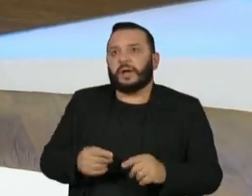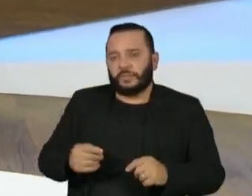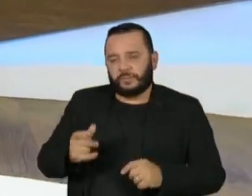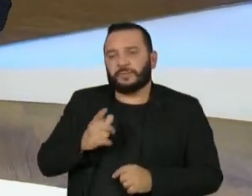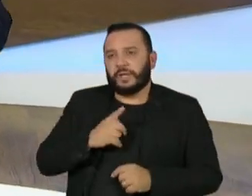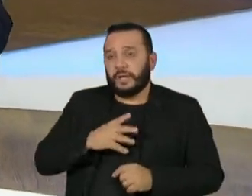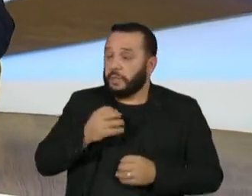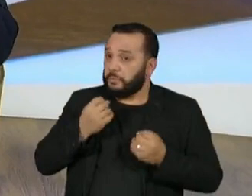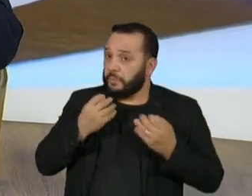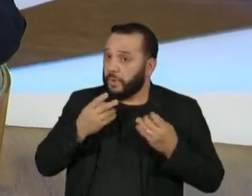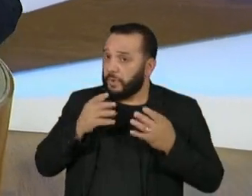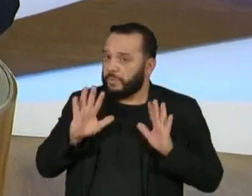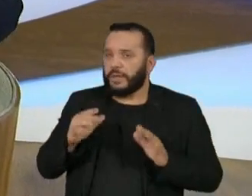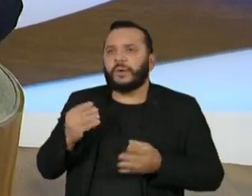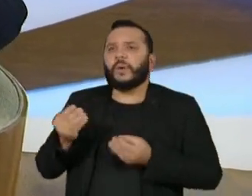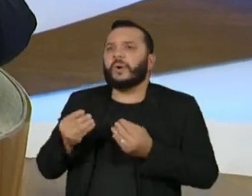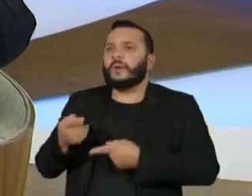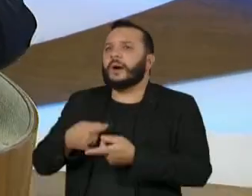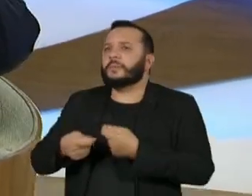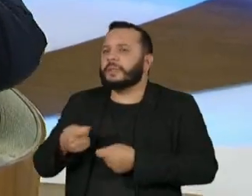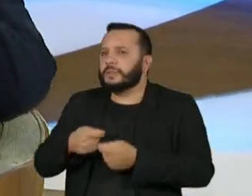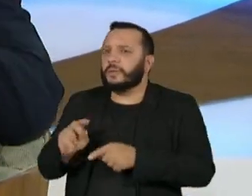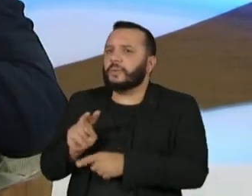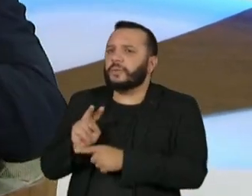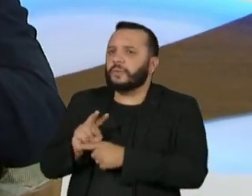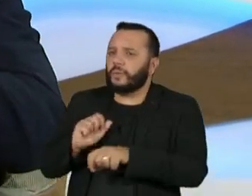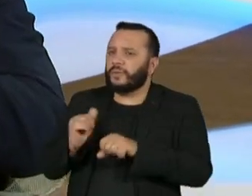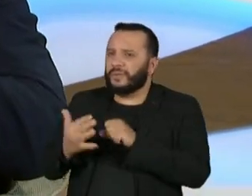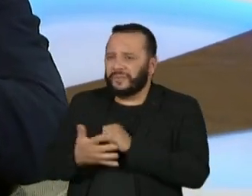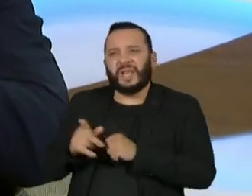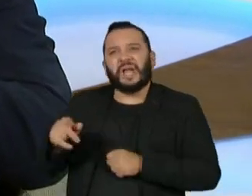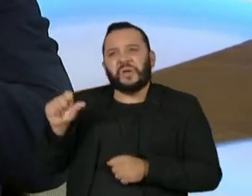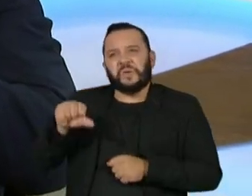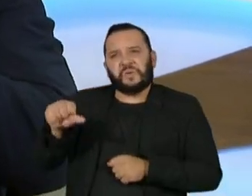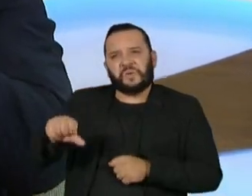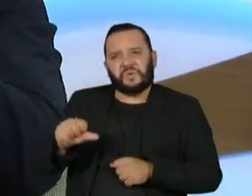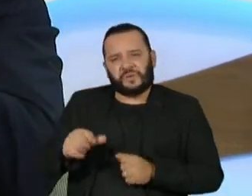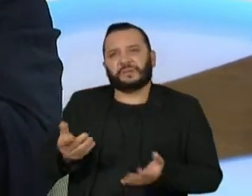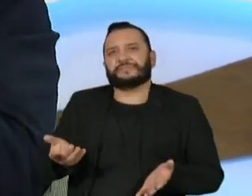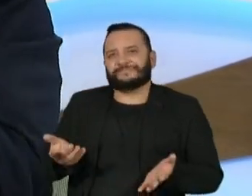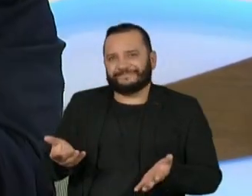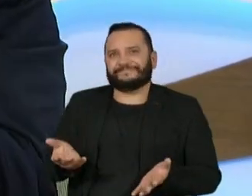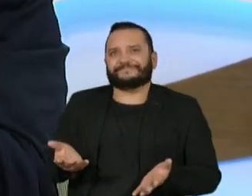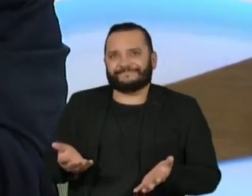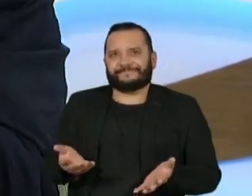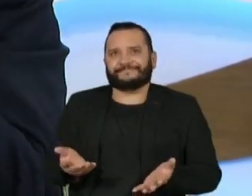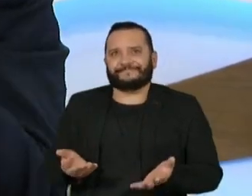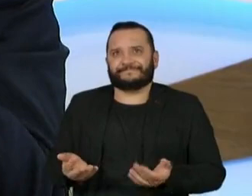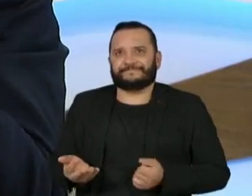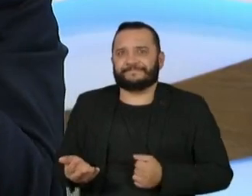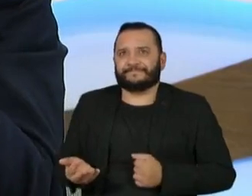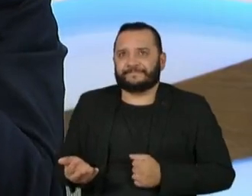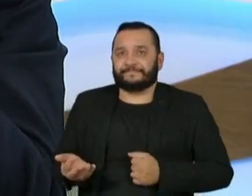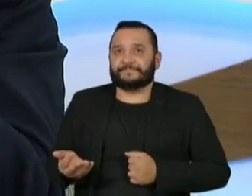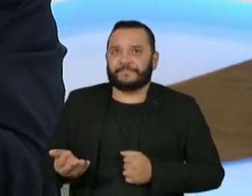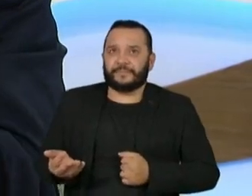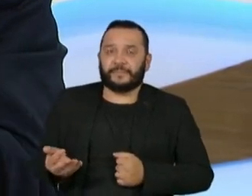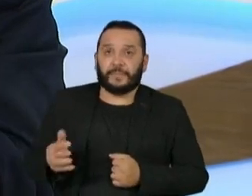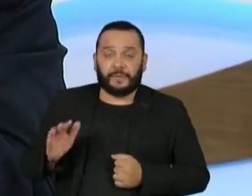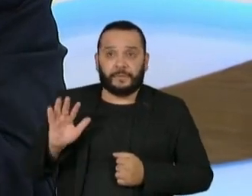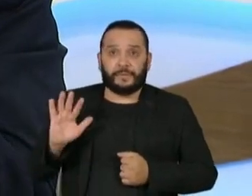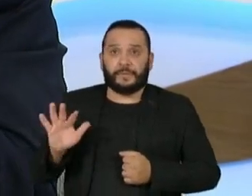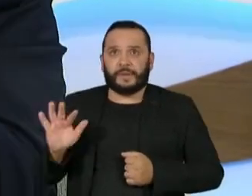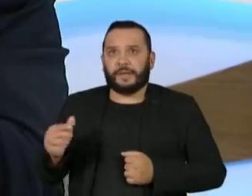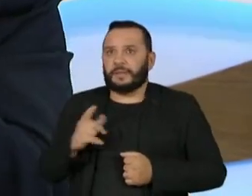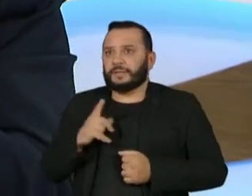avaliação do governo na gestão da pandemia. Ou seja, a gestão da pandemia puxou a popularidade para baixo. E globalmente,